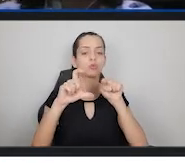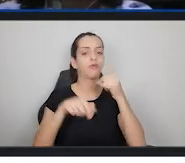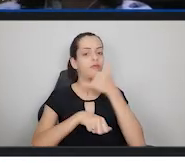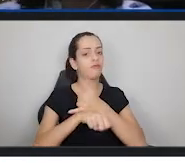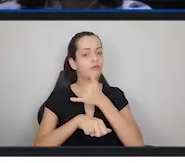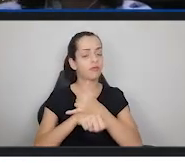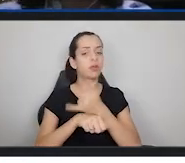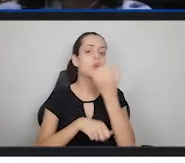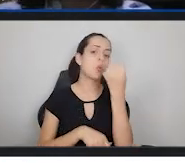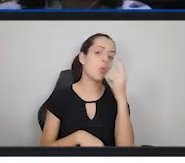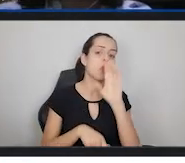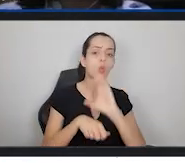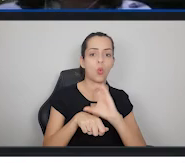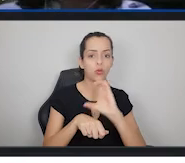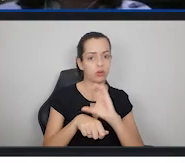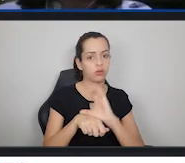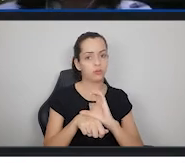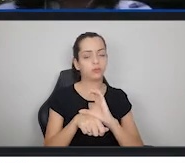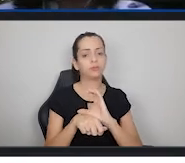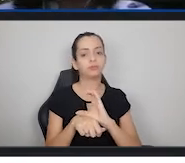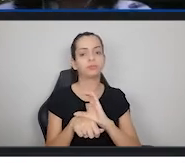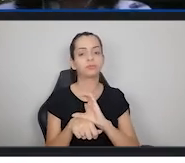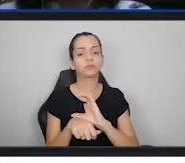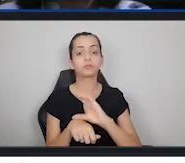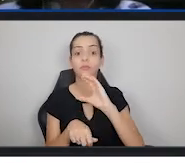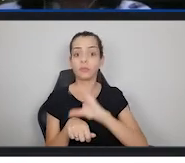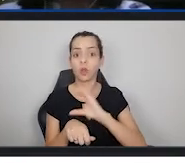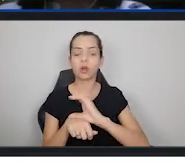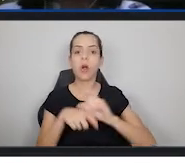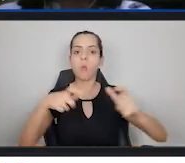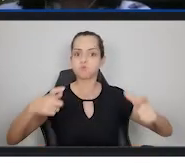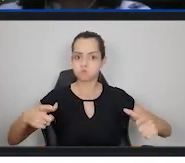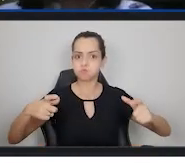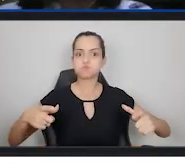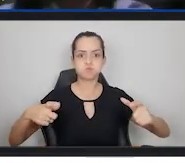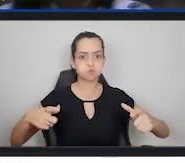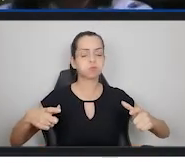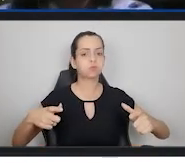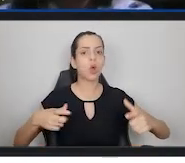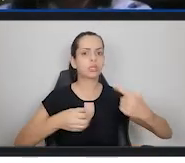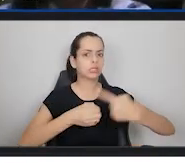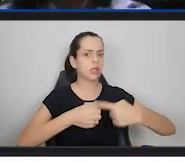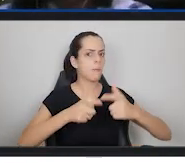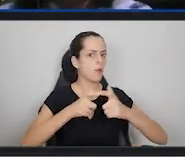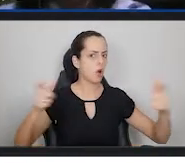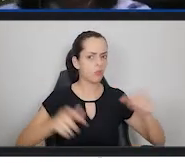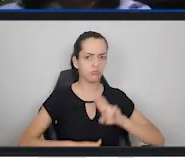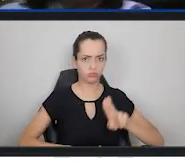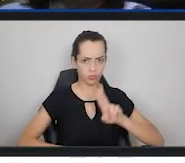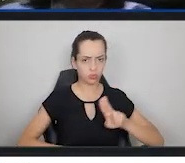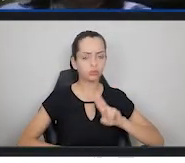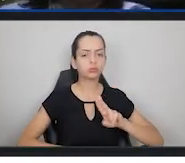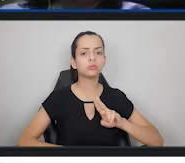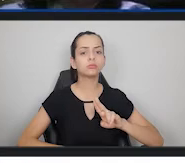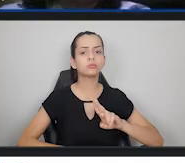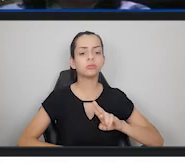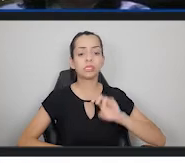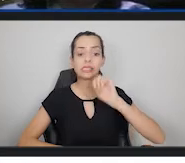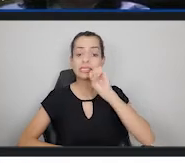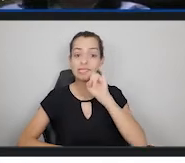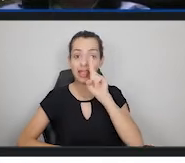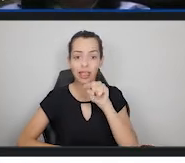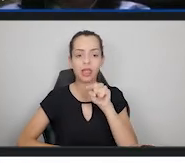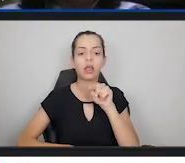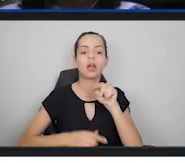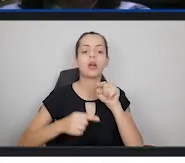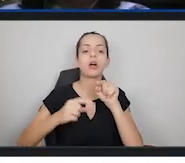Com relação à disposição dos condutores, essas são estruturas metálicas, como eu disse, pode ser concreto, madeira e metálica.